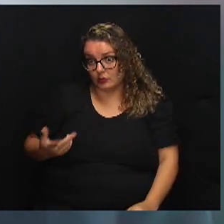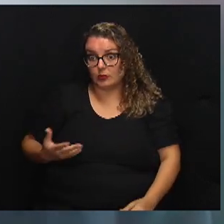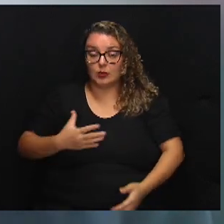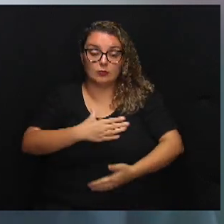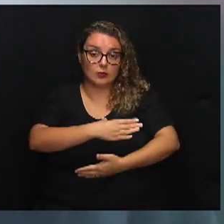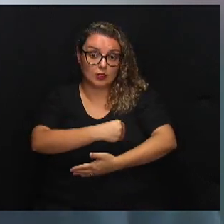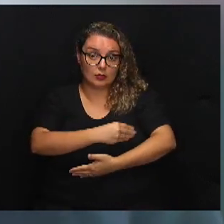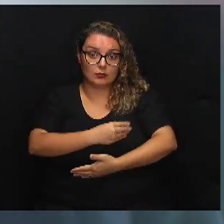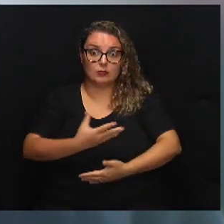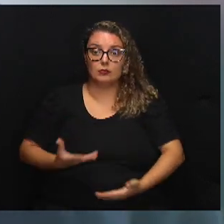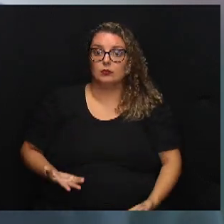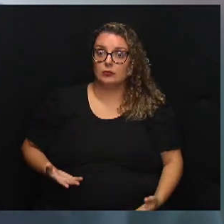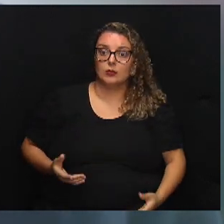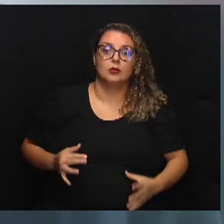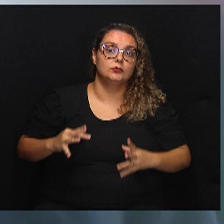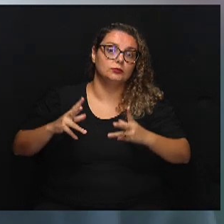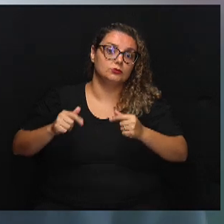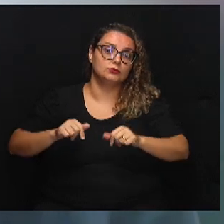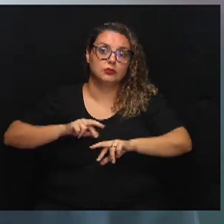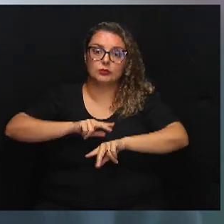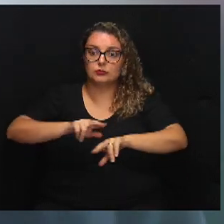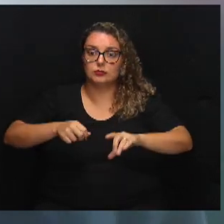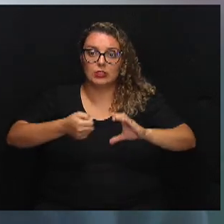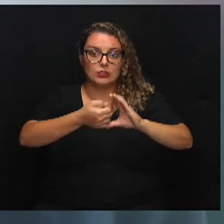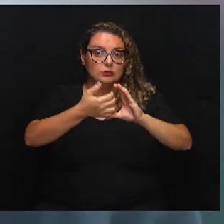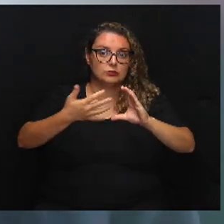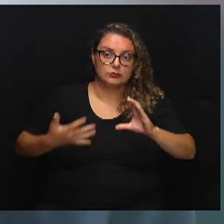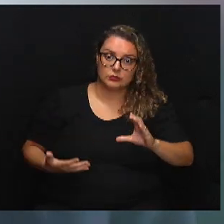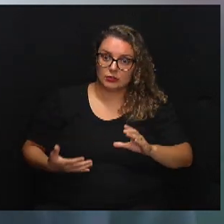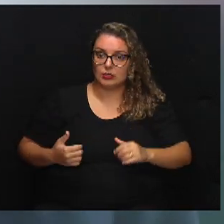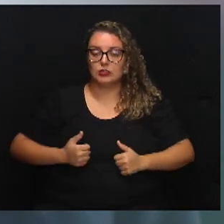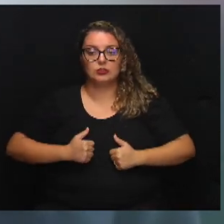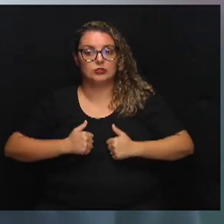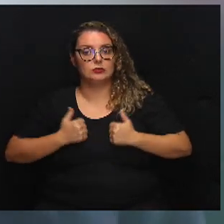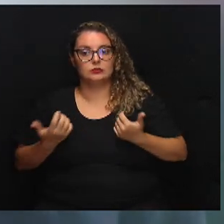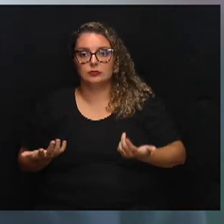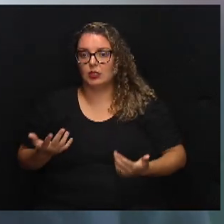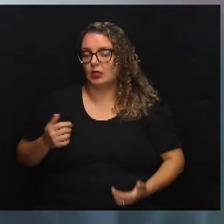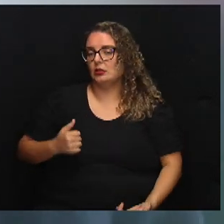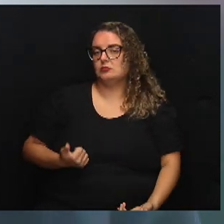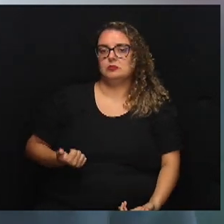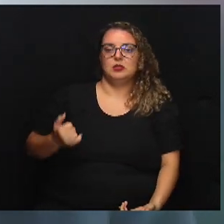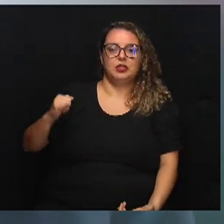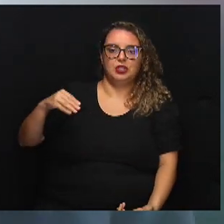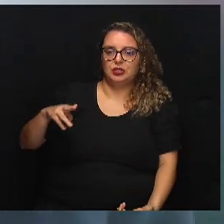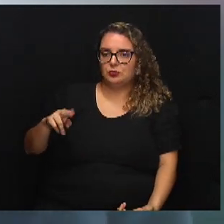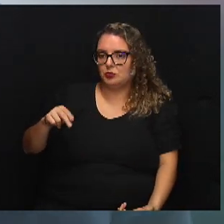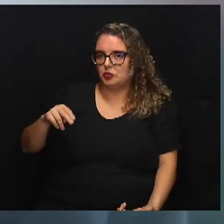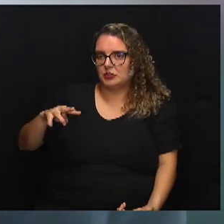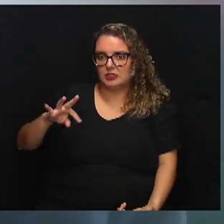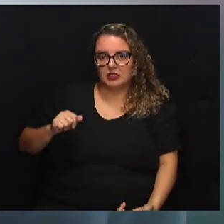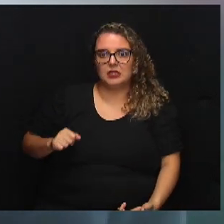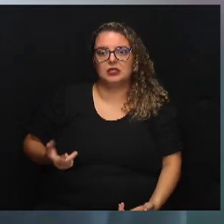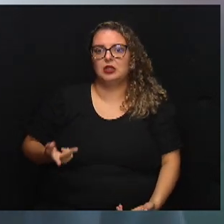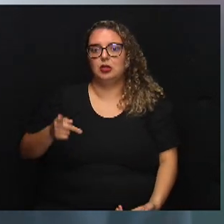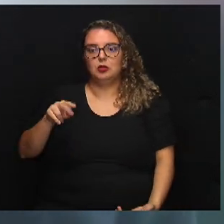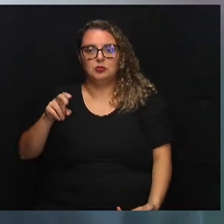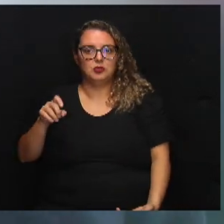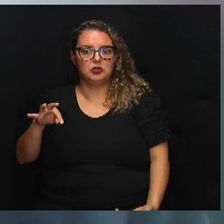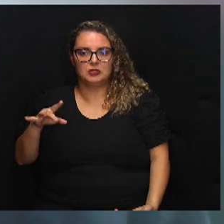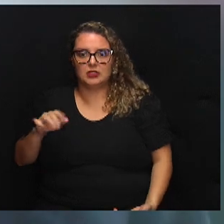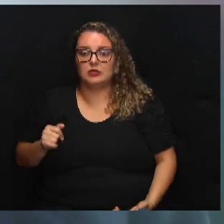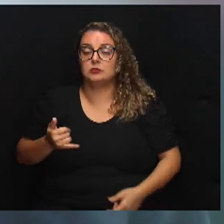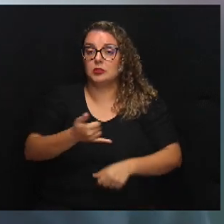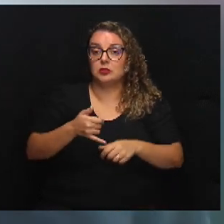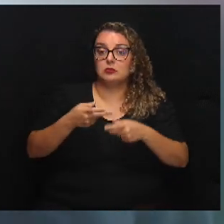materno, com todas as suas características imunitárias, as necessidades proteicas, dessas gorduras especiais